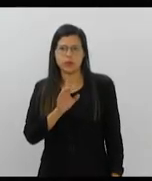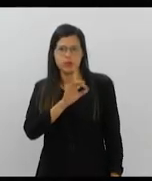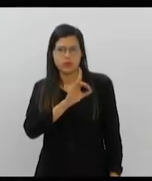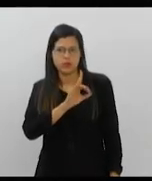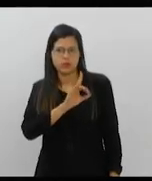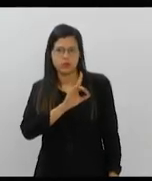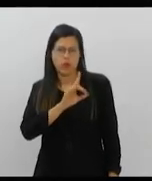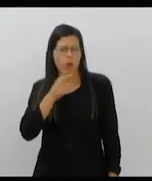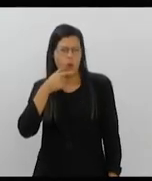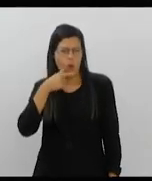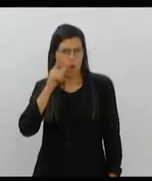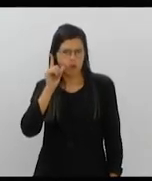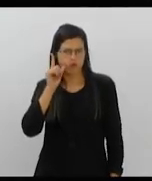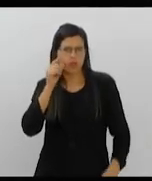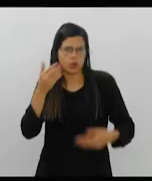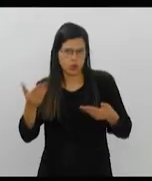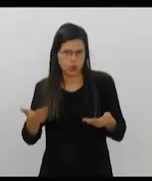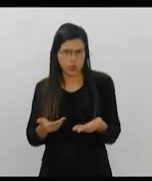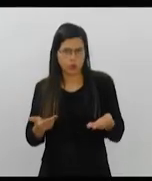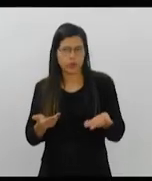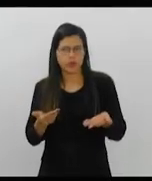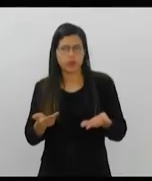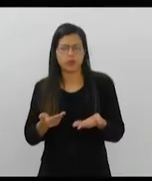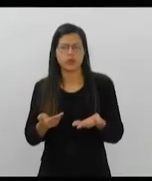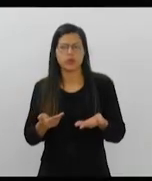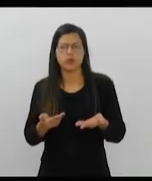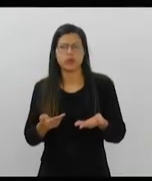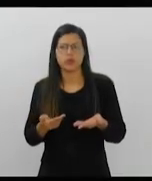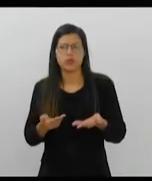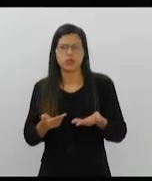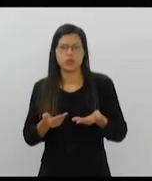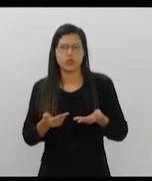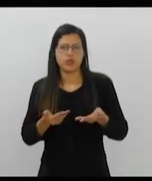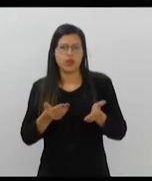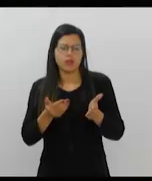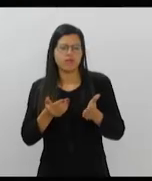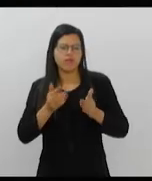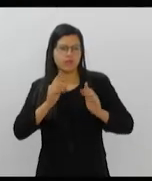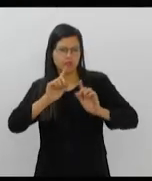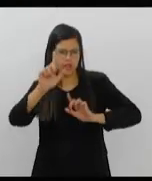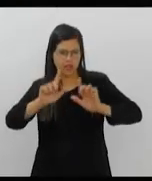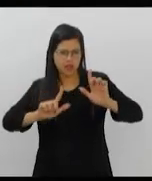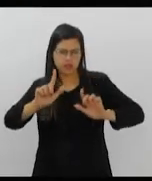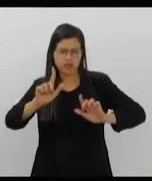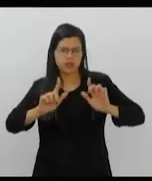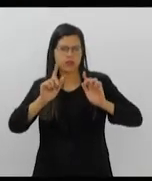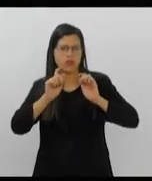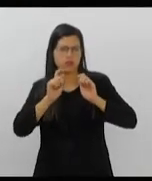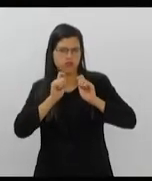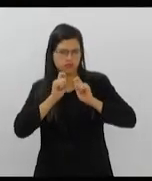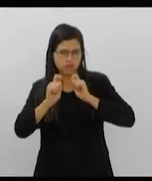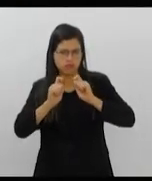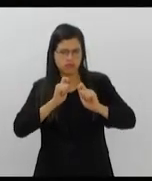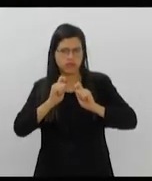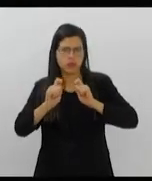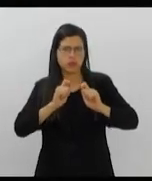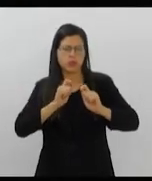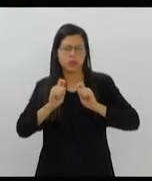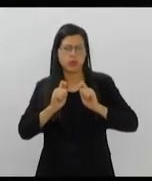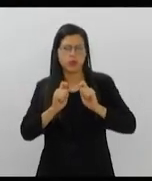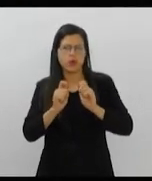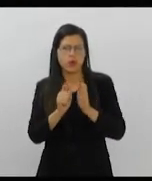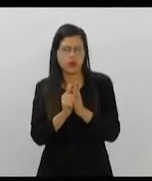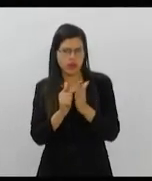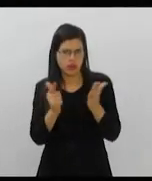de ontem e de hoje, matérias televisivas e